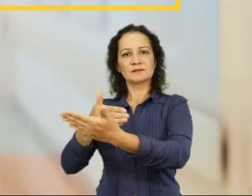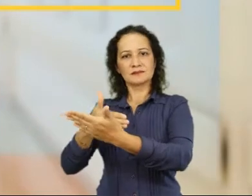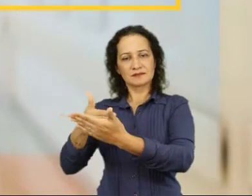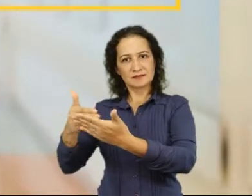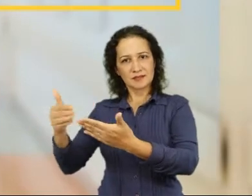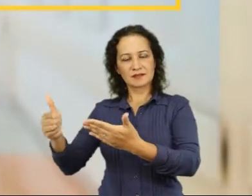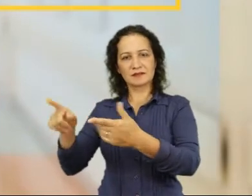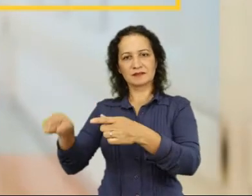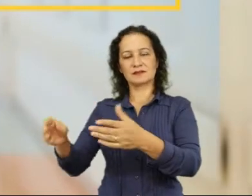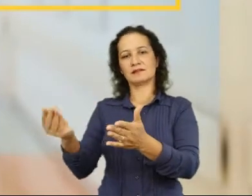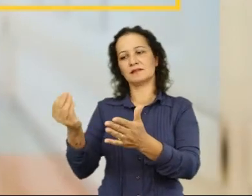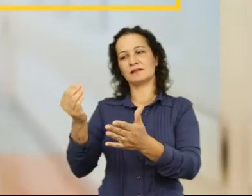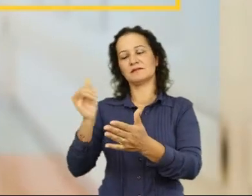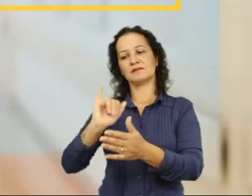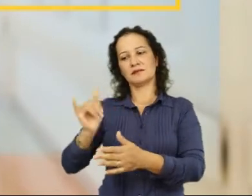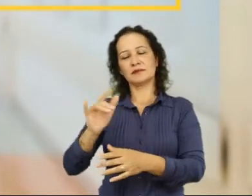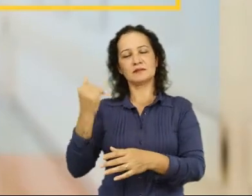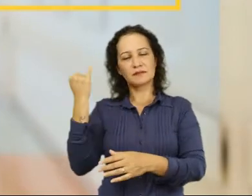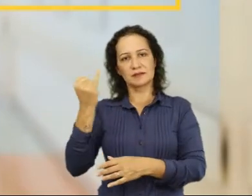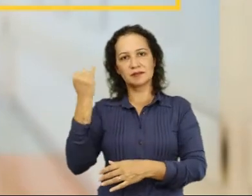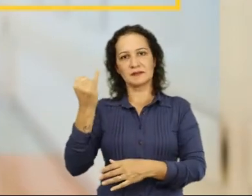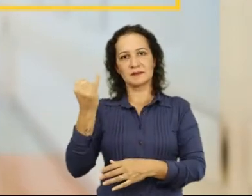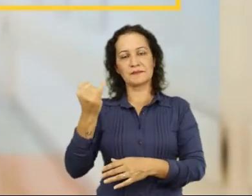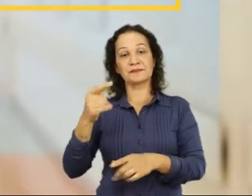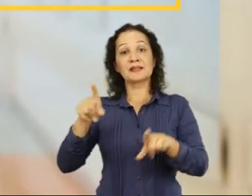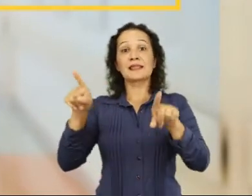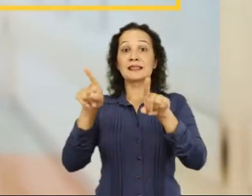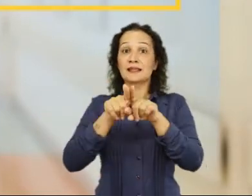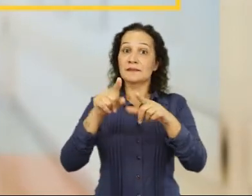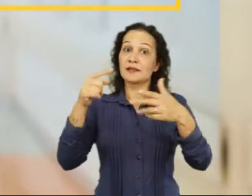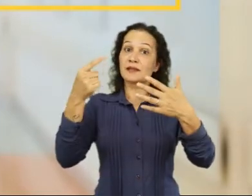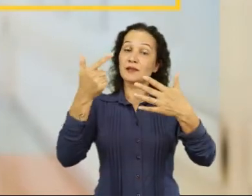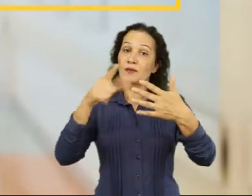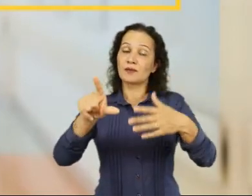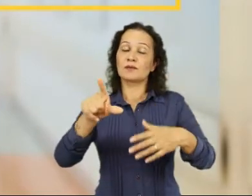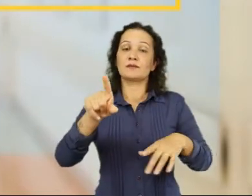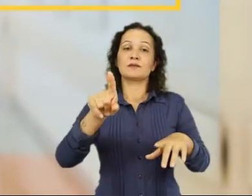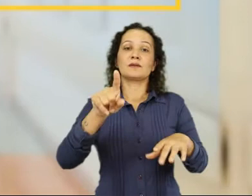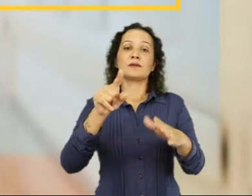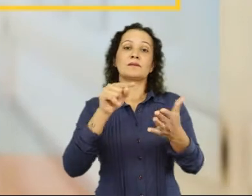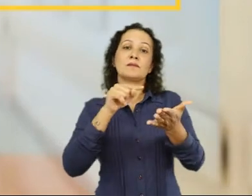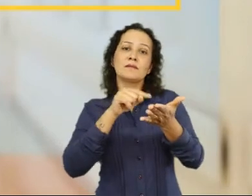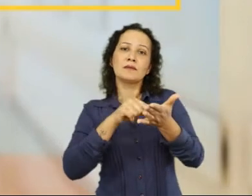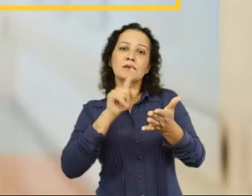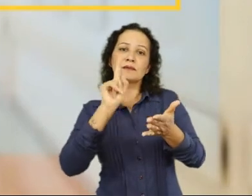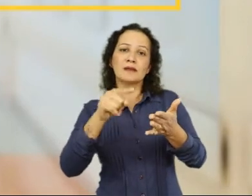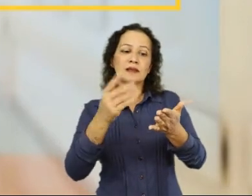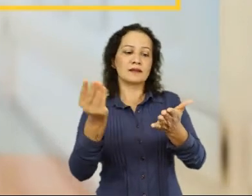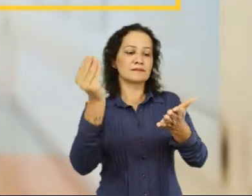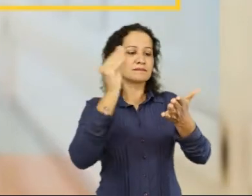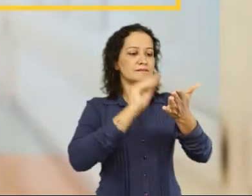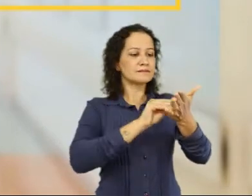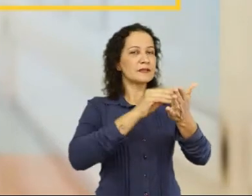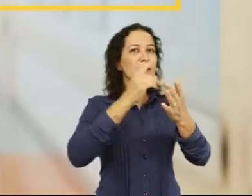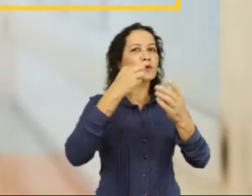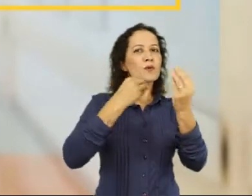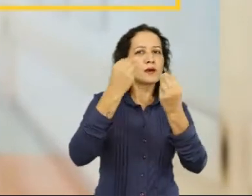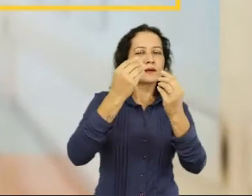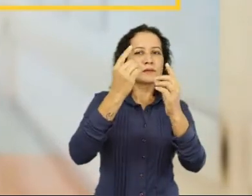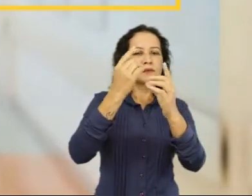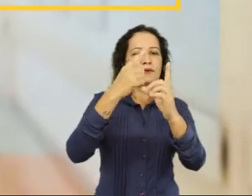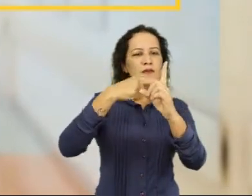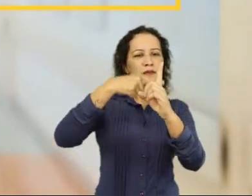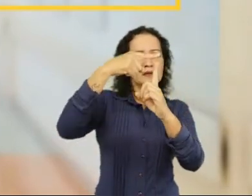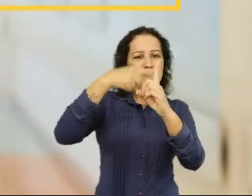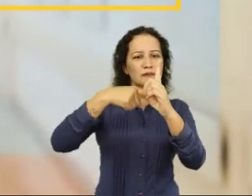essa informação. Ainda, verificar e anotar a temperatura do refrigerador no mapa de controle de temperatura